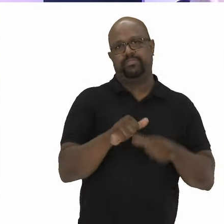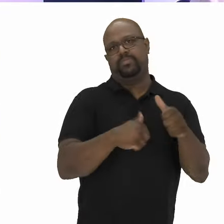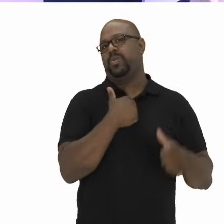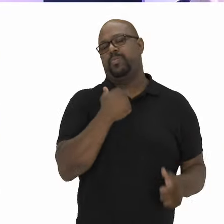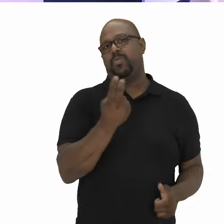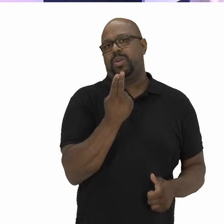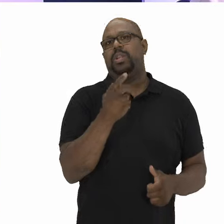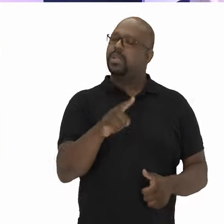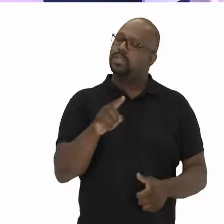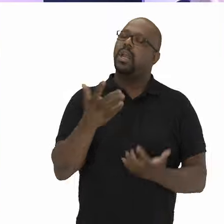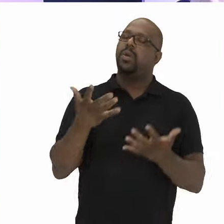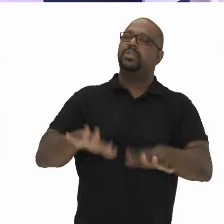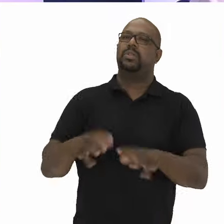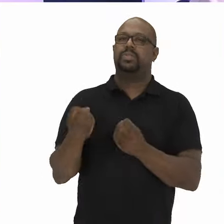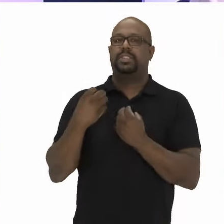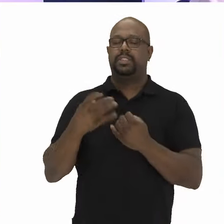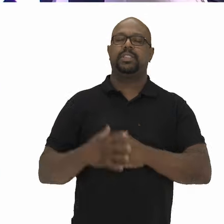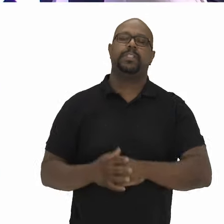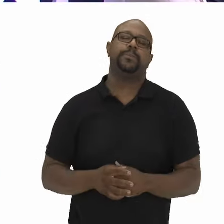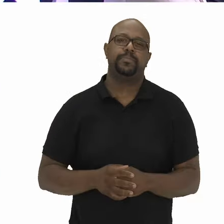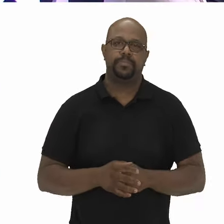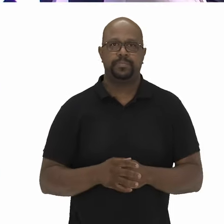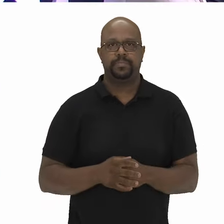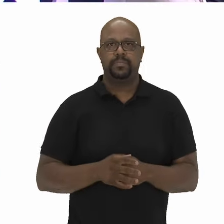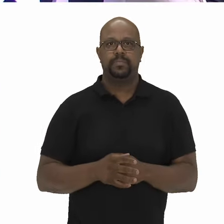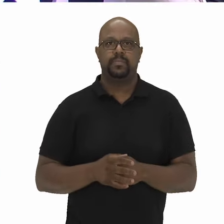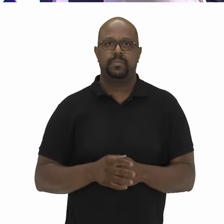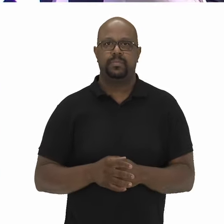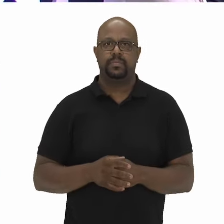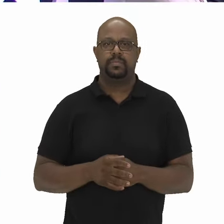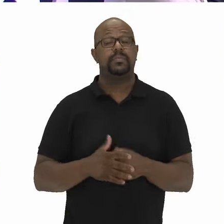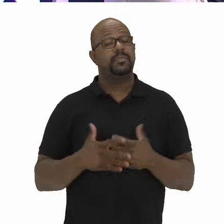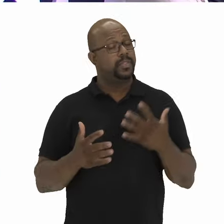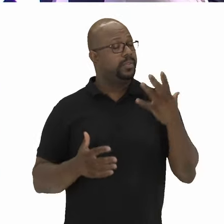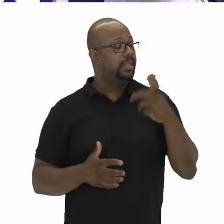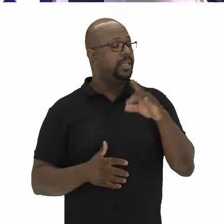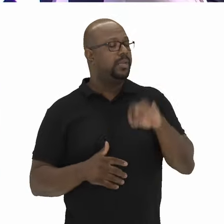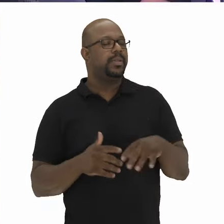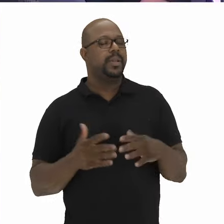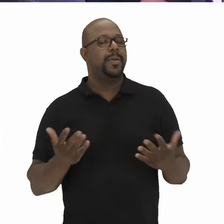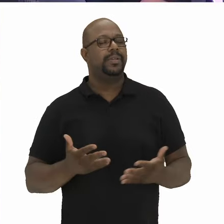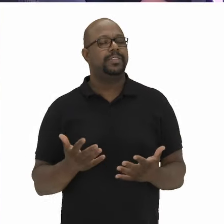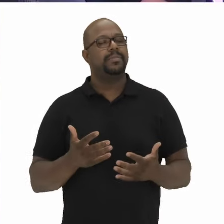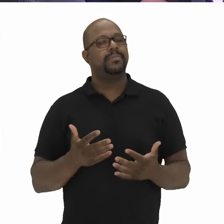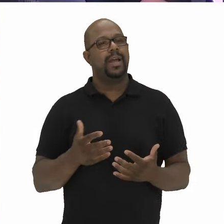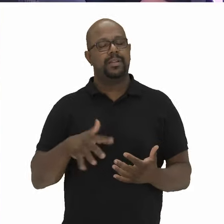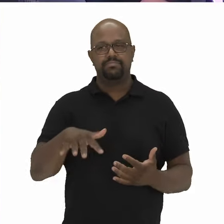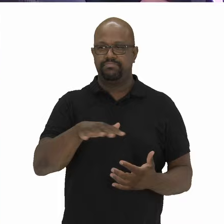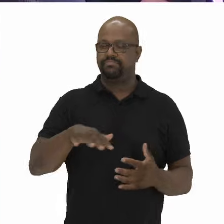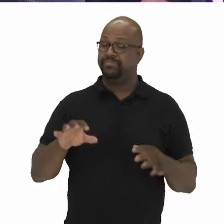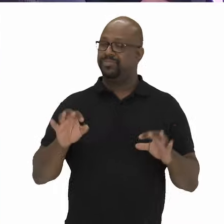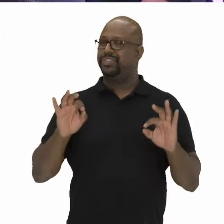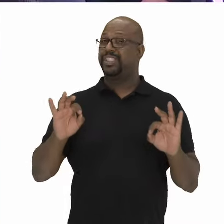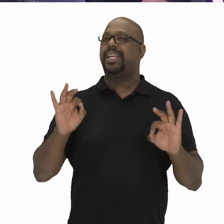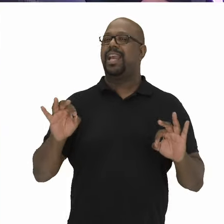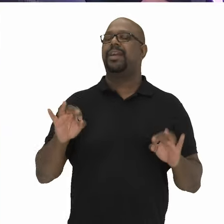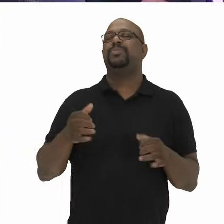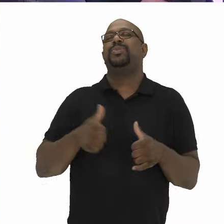isso é o que a inclusão nos ensina muito lindo e para acompanhar essa mesa